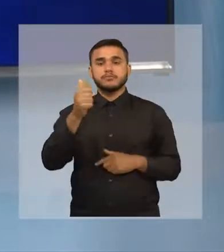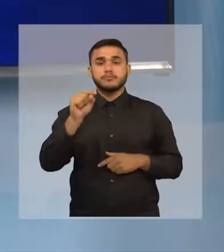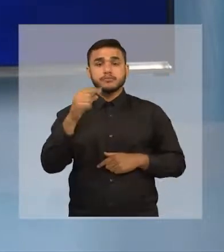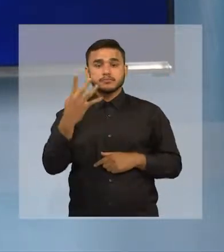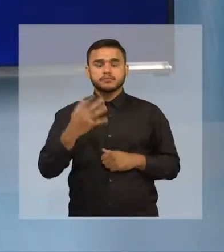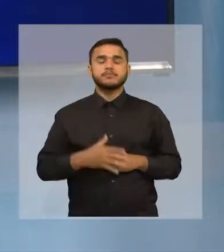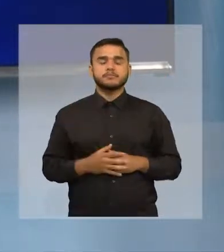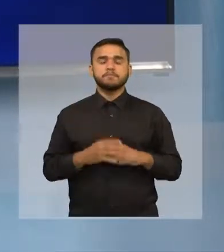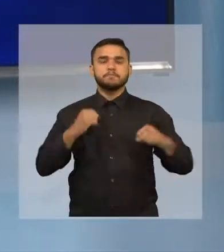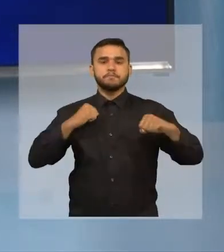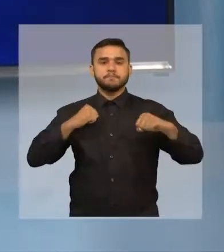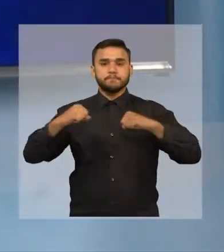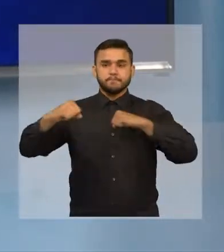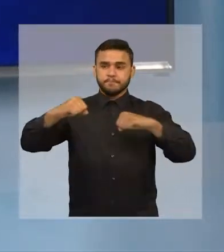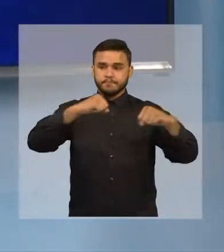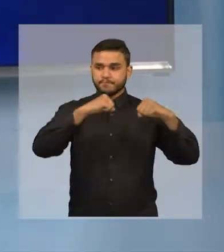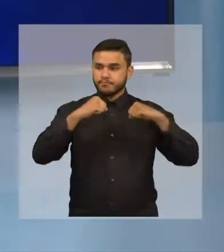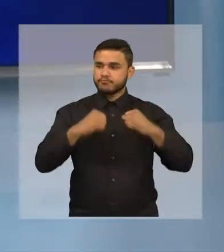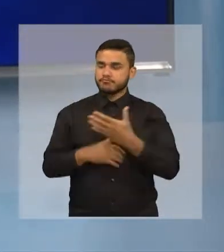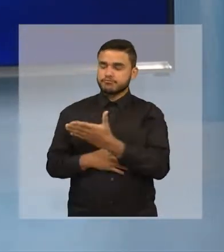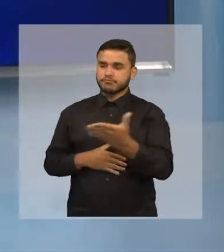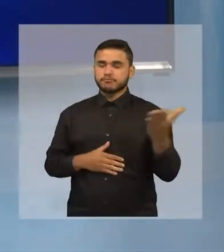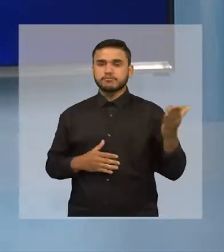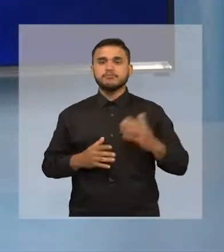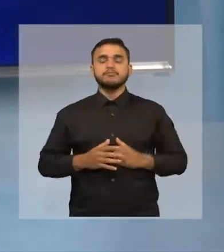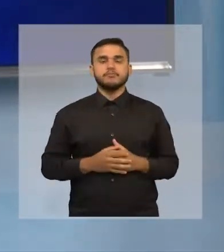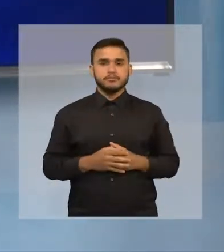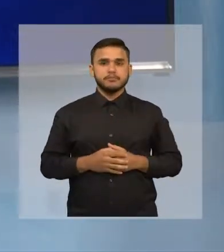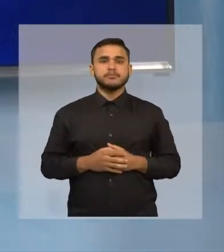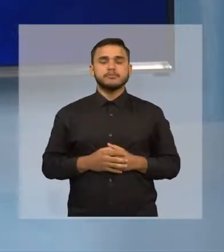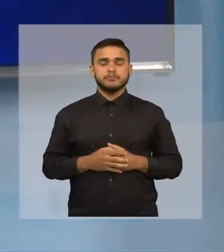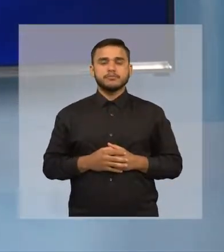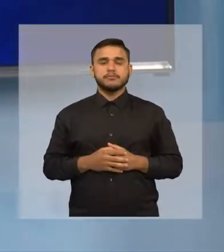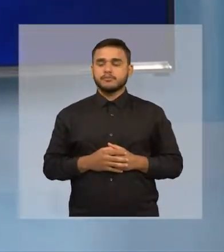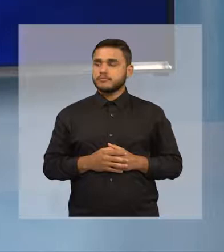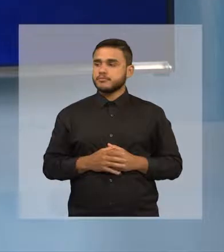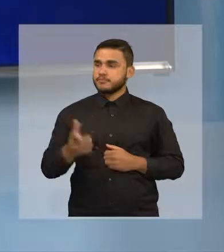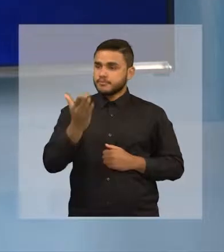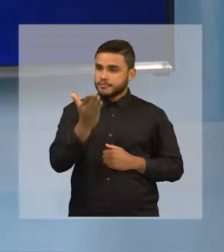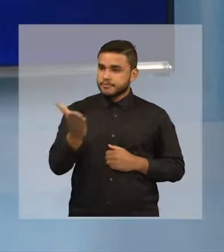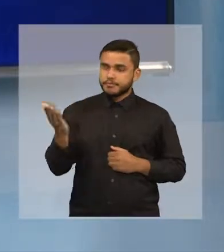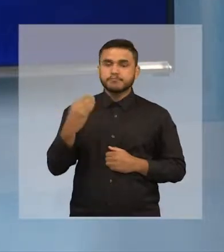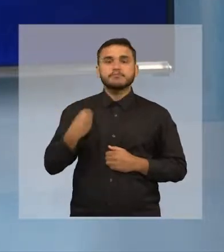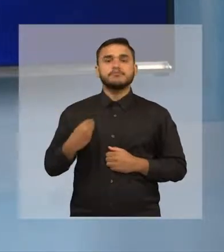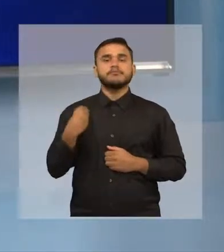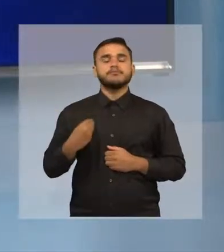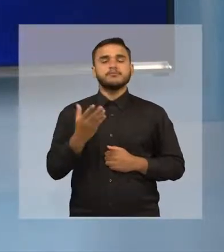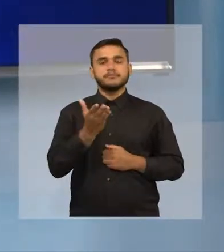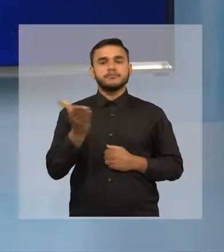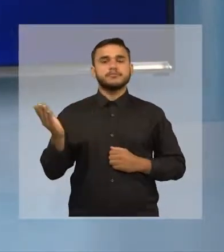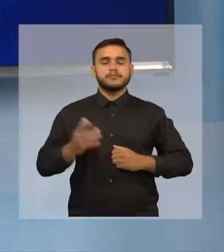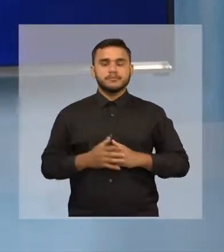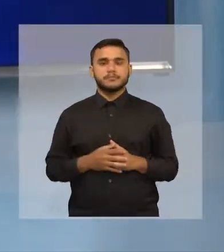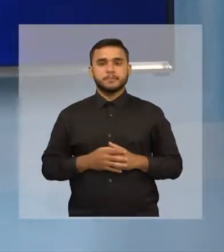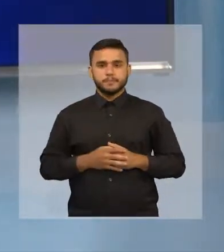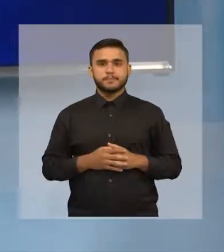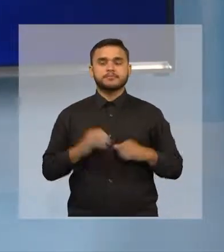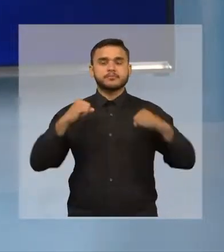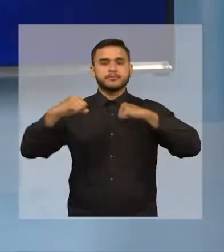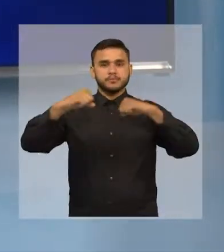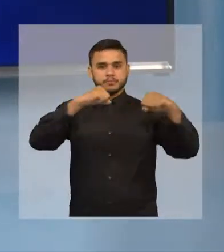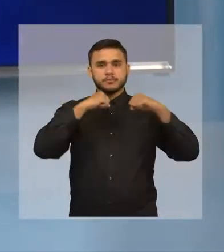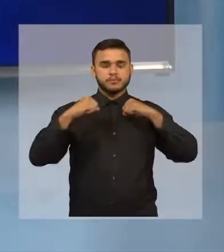digital. E para debatermos os vários aspectos desses temas que vamos colocar para discussão, nós temos hoje as participações dos